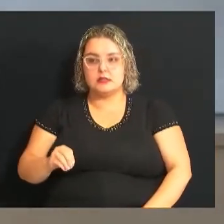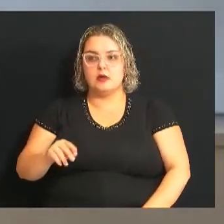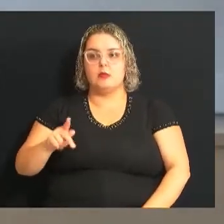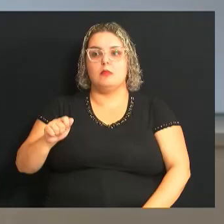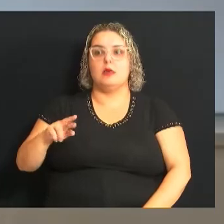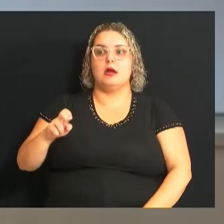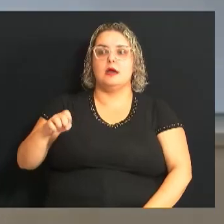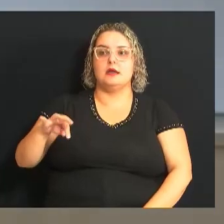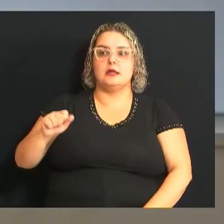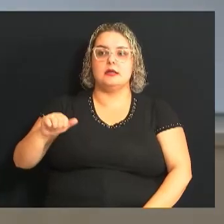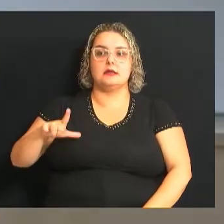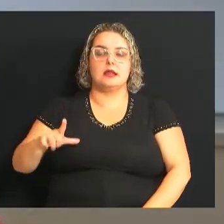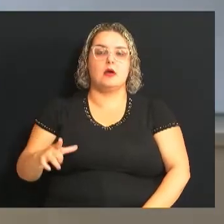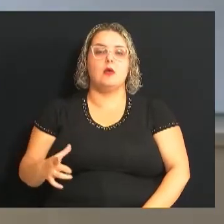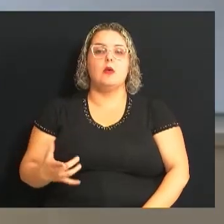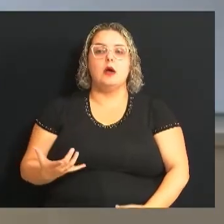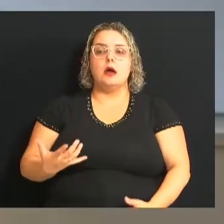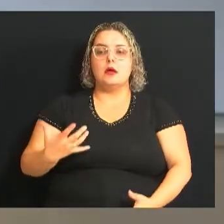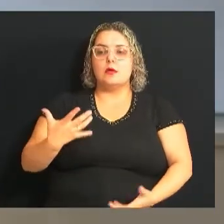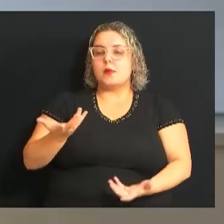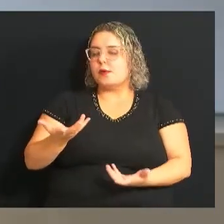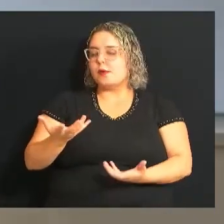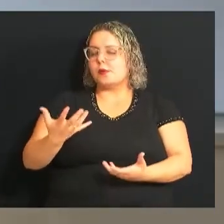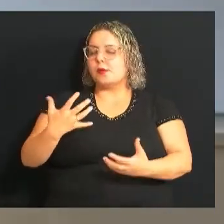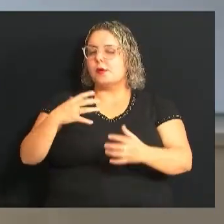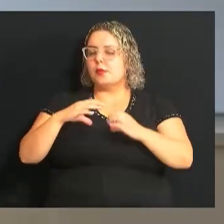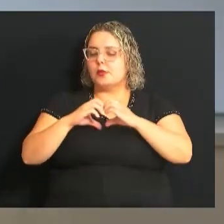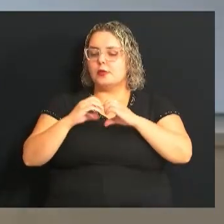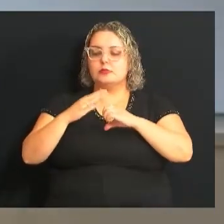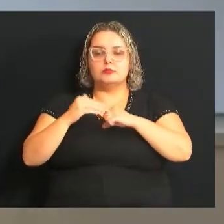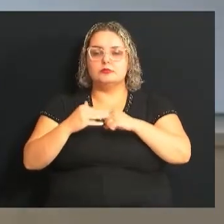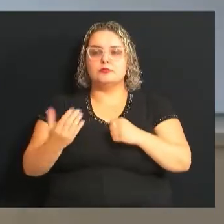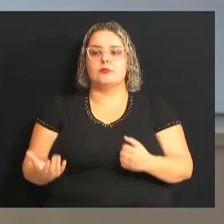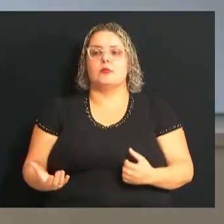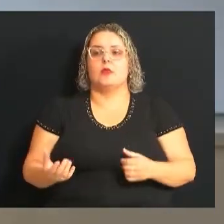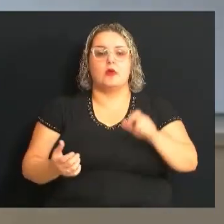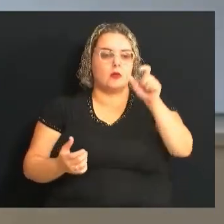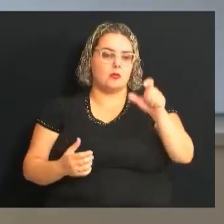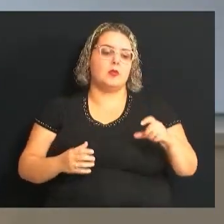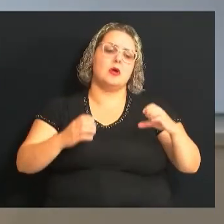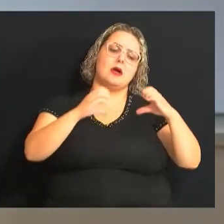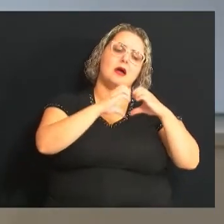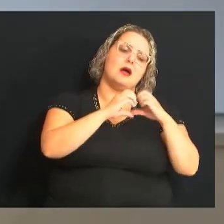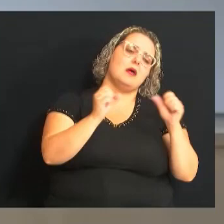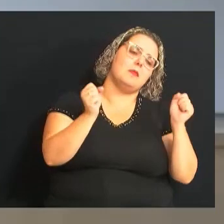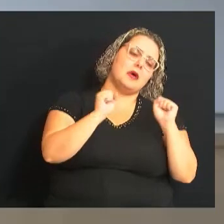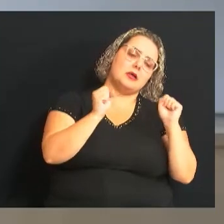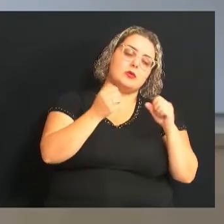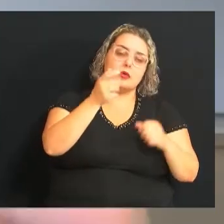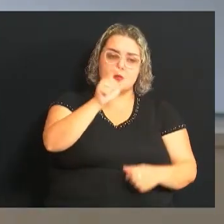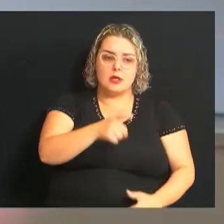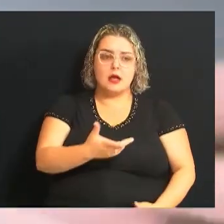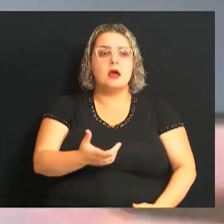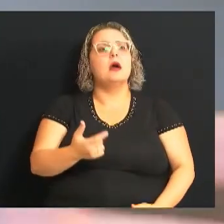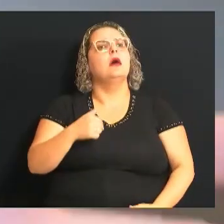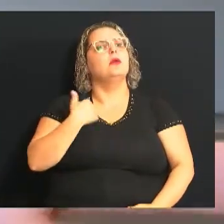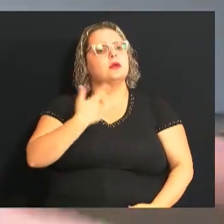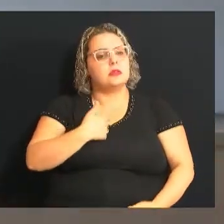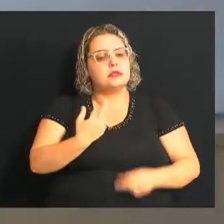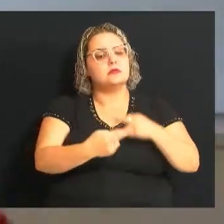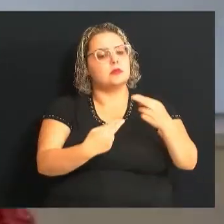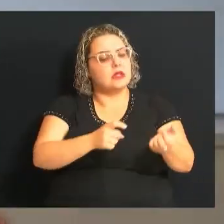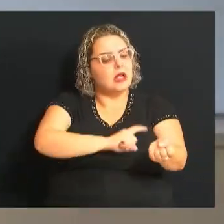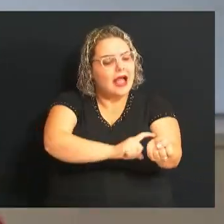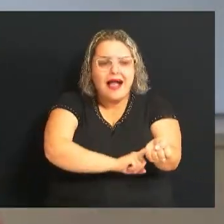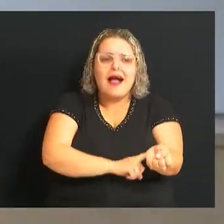ambivalência afetiva? É natural, quando a gente gosta, ama alguém, a gente também tem raiva às vezes, enfim, a gente briga com as pessoas que a gente ama. Isso é natural do ser